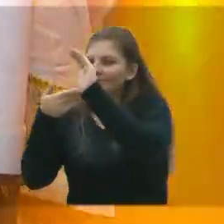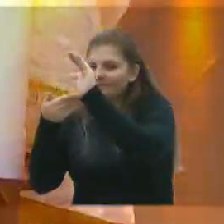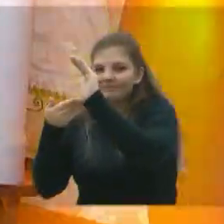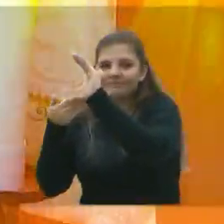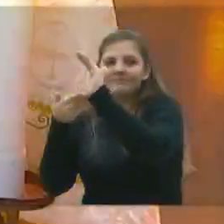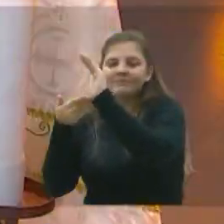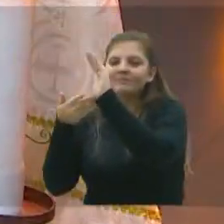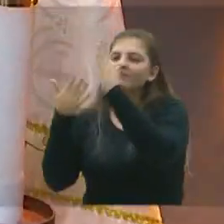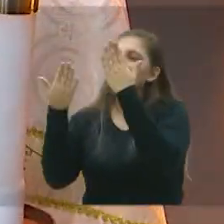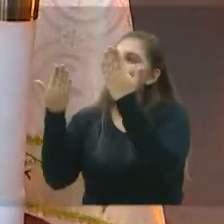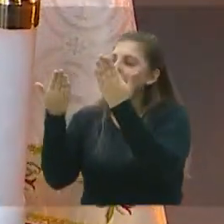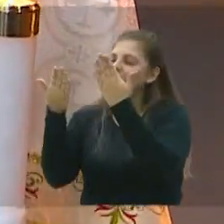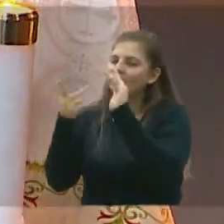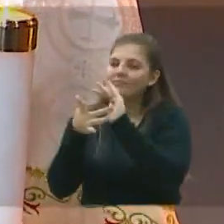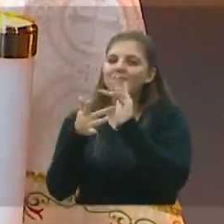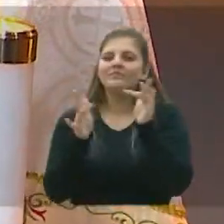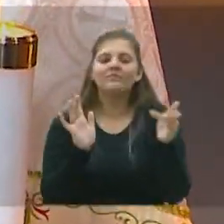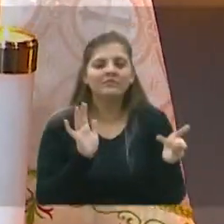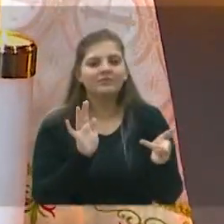você.